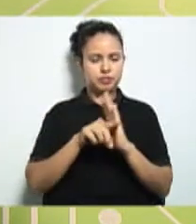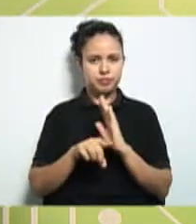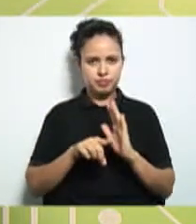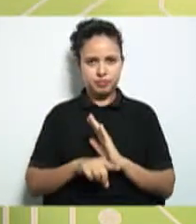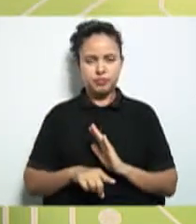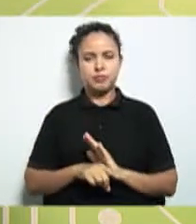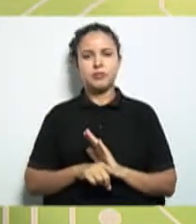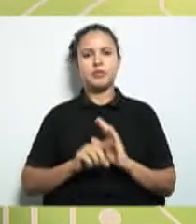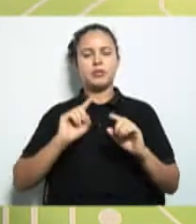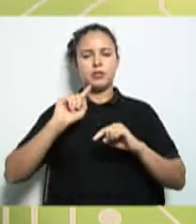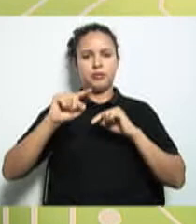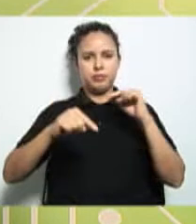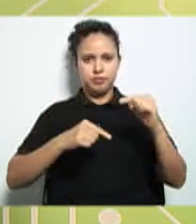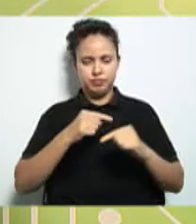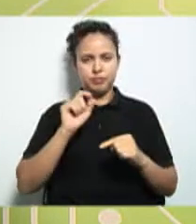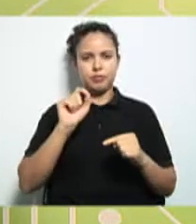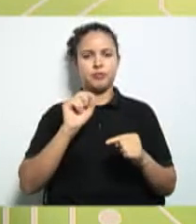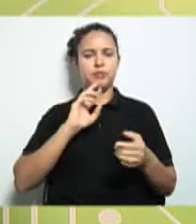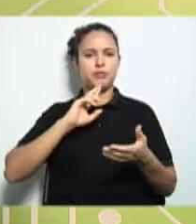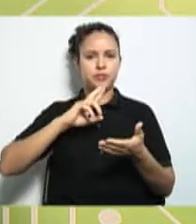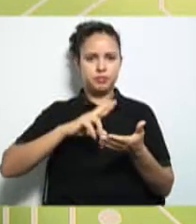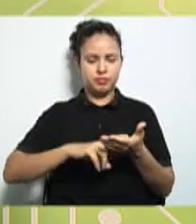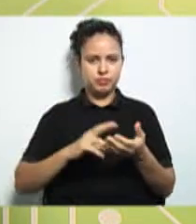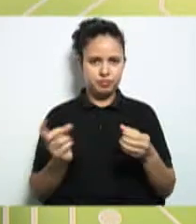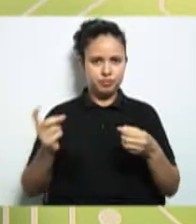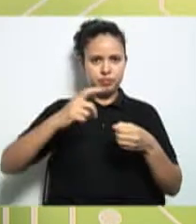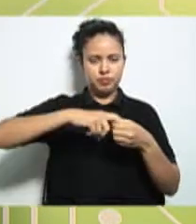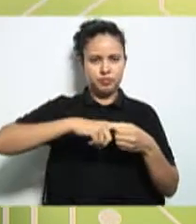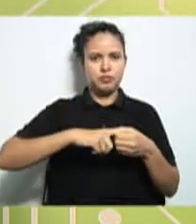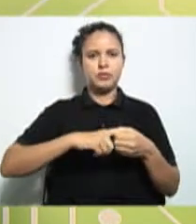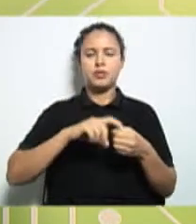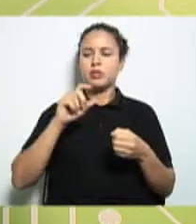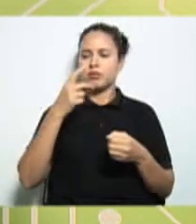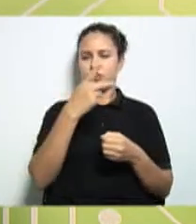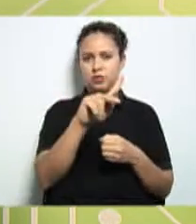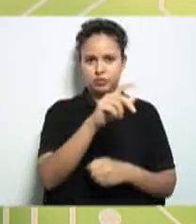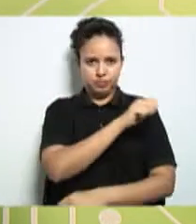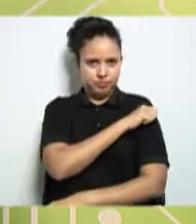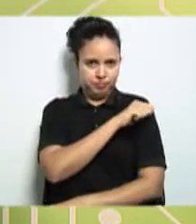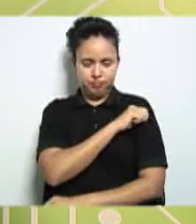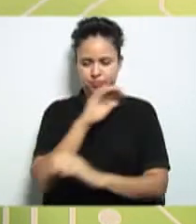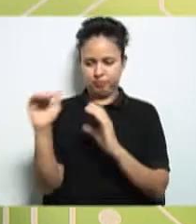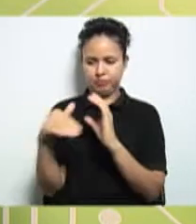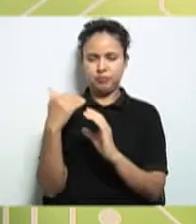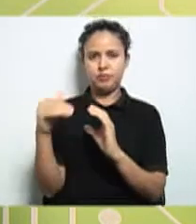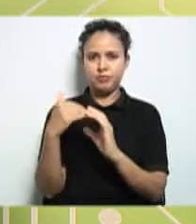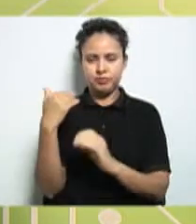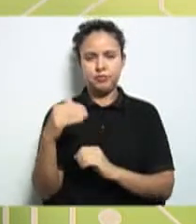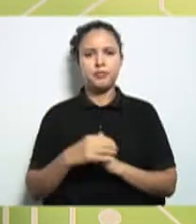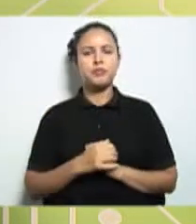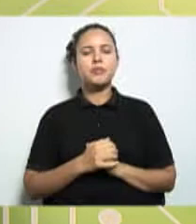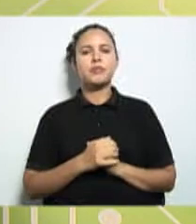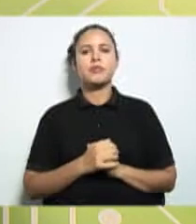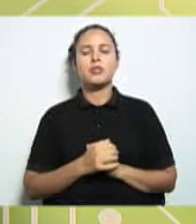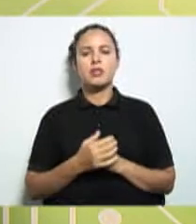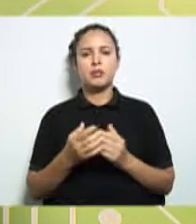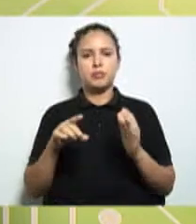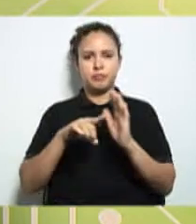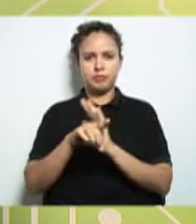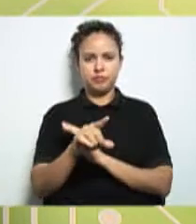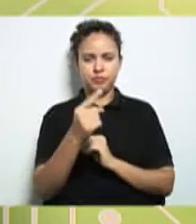questões e aí depois a gente retorna com as participações de vocês, tá bom? Então, nós temos lá a questão